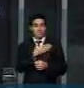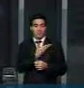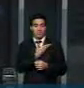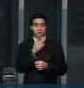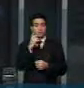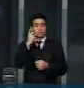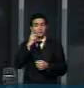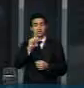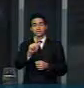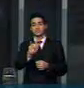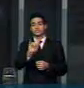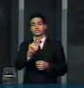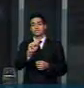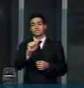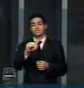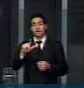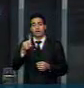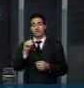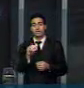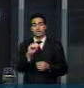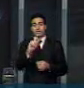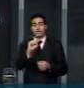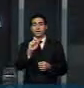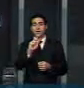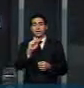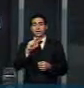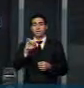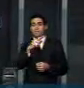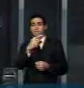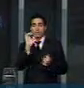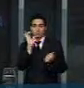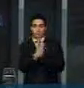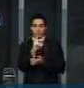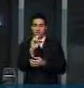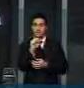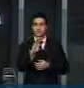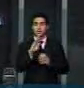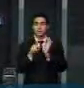deputado Givaldo Carimbão, do PSB de Alagoas.